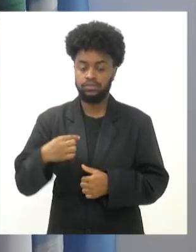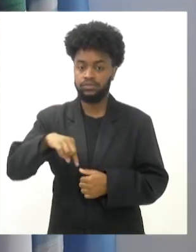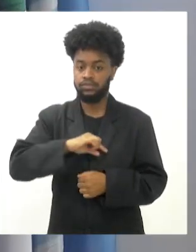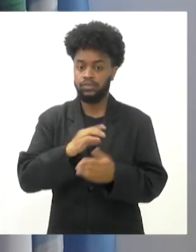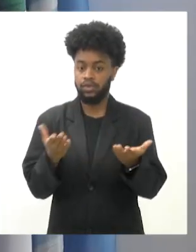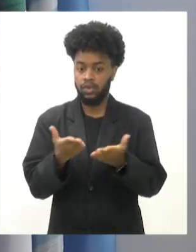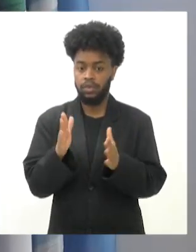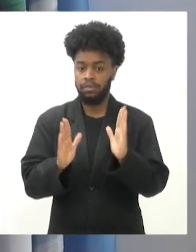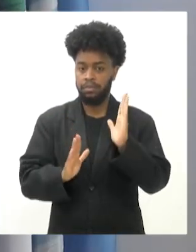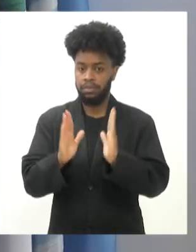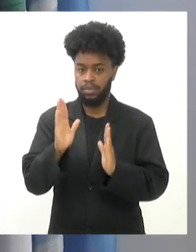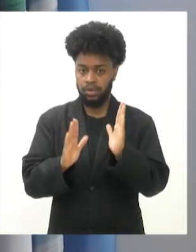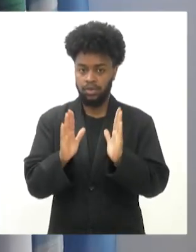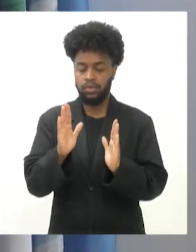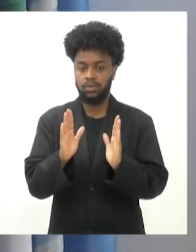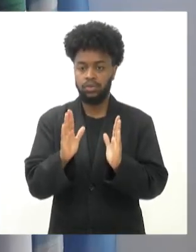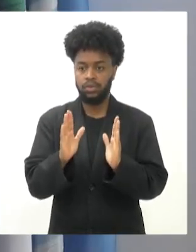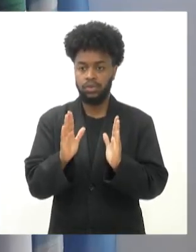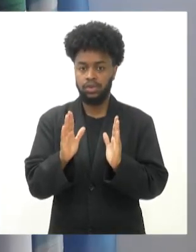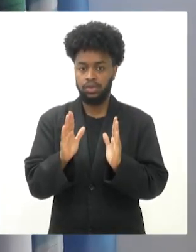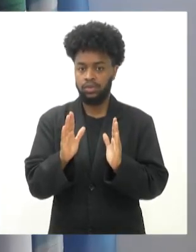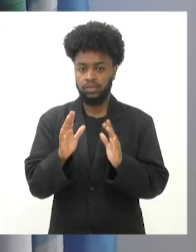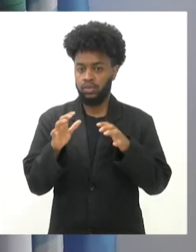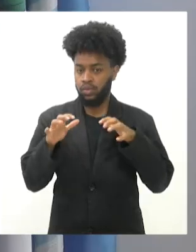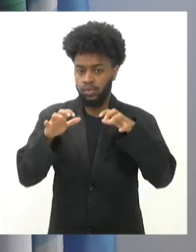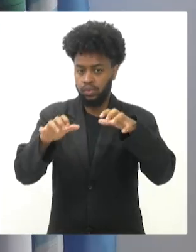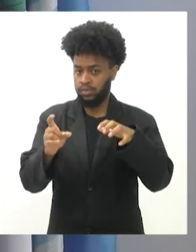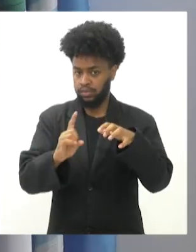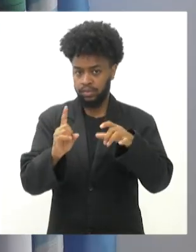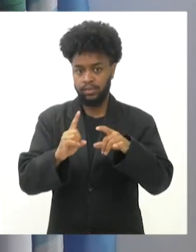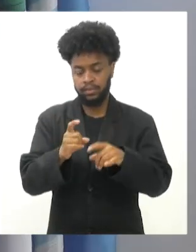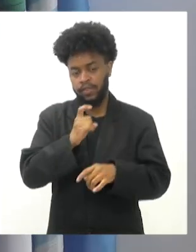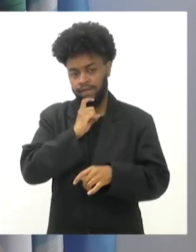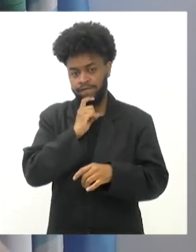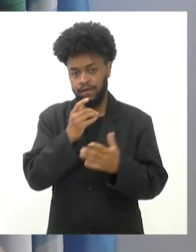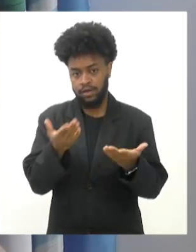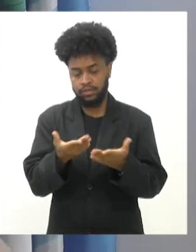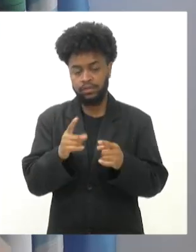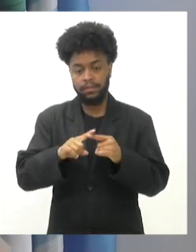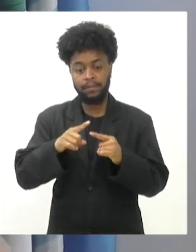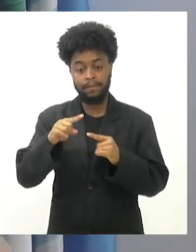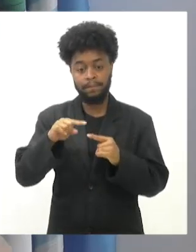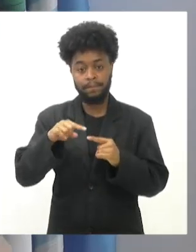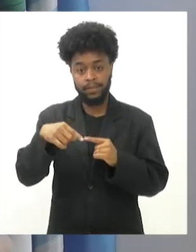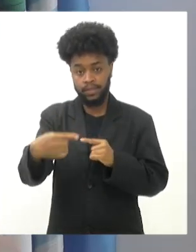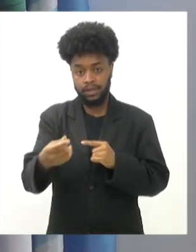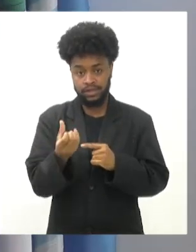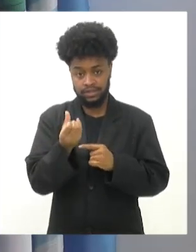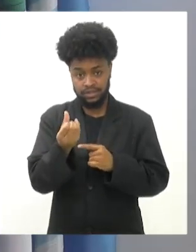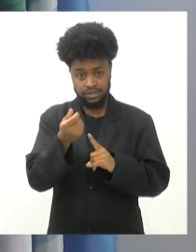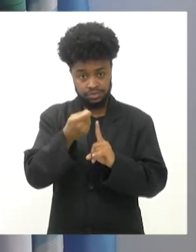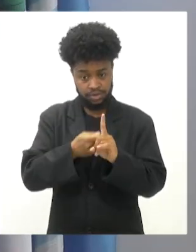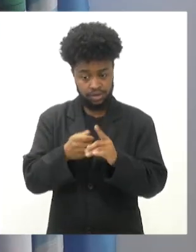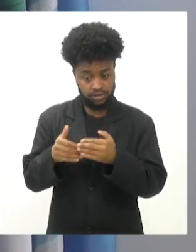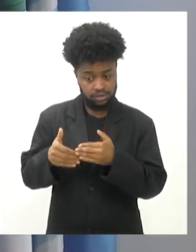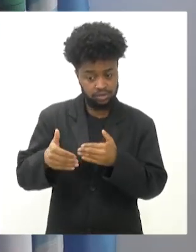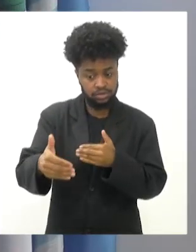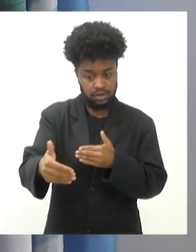de estiagem, estamos no inverno, mas daqui a 6 meses, os fatores climáticos do Rio de